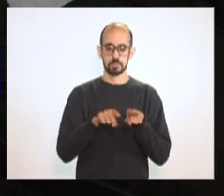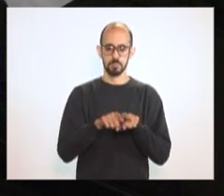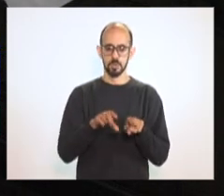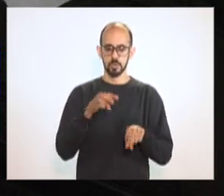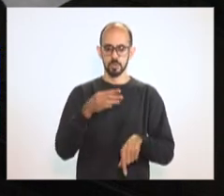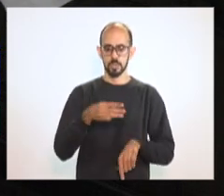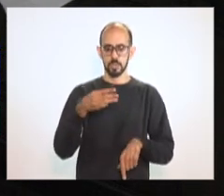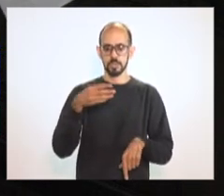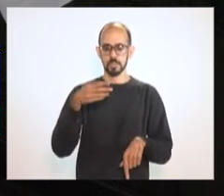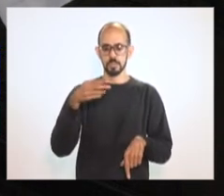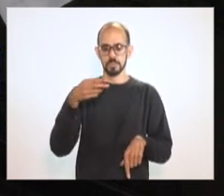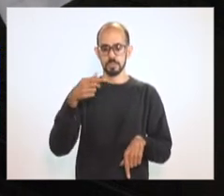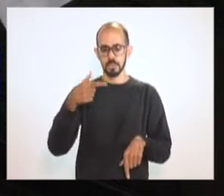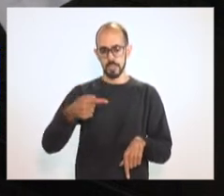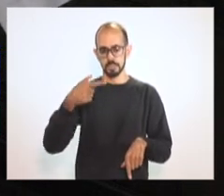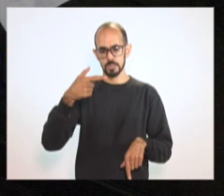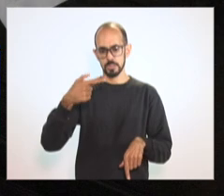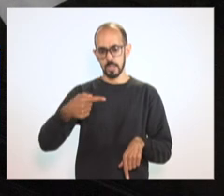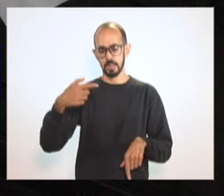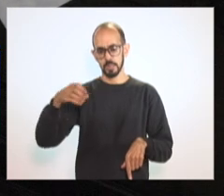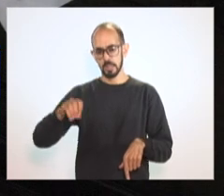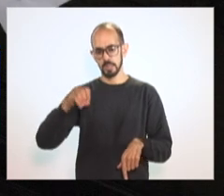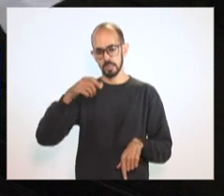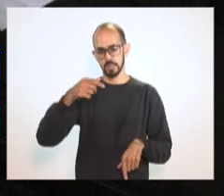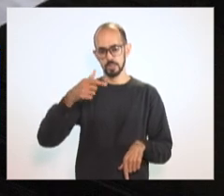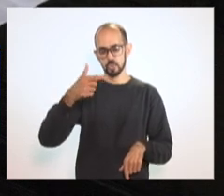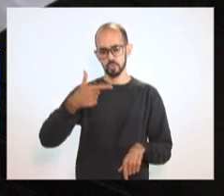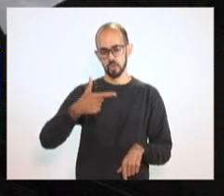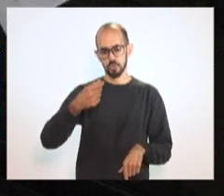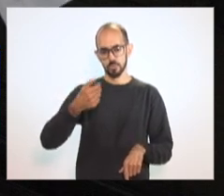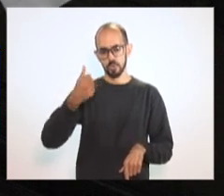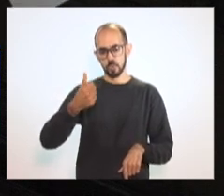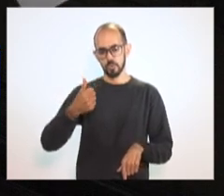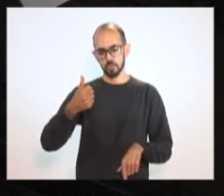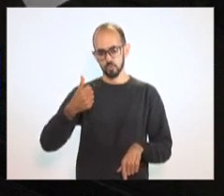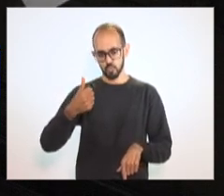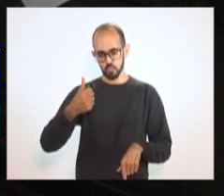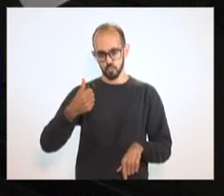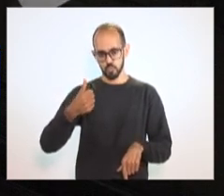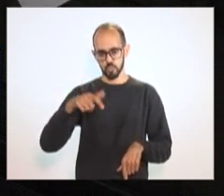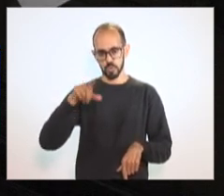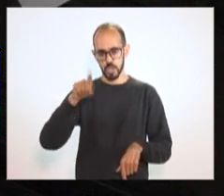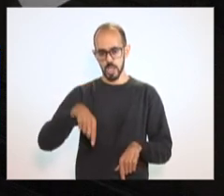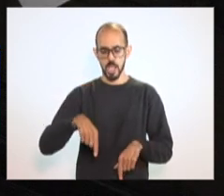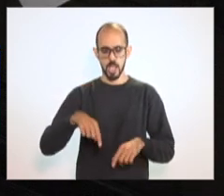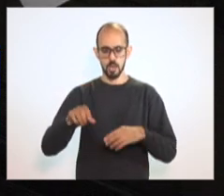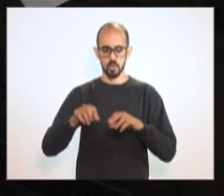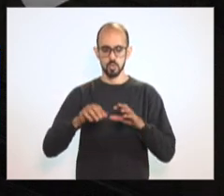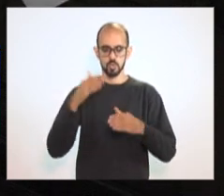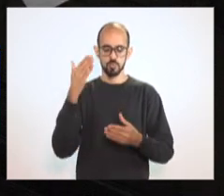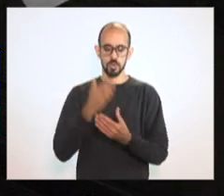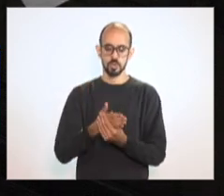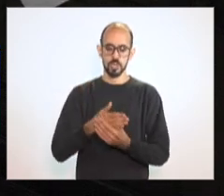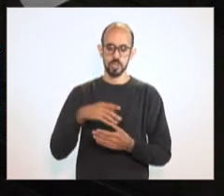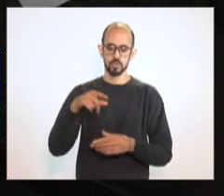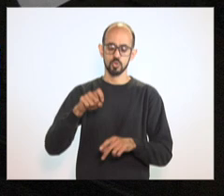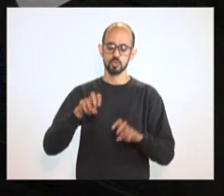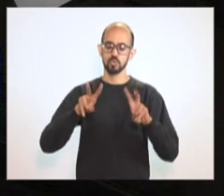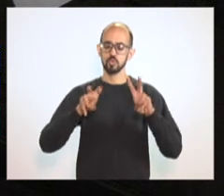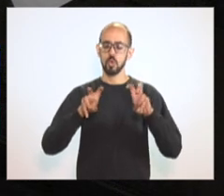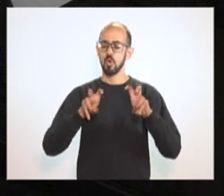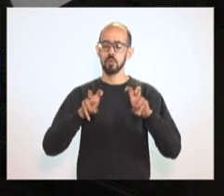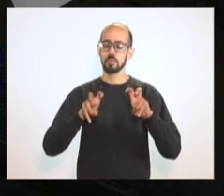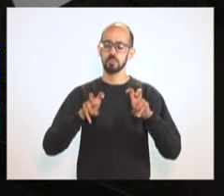2021 esses são projetos senhora presidente que tange a violência política